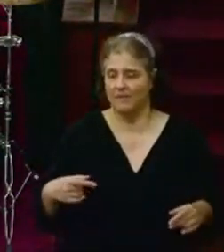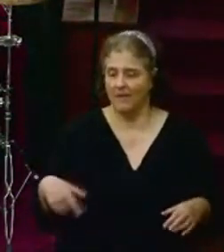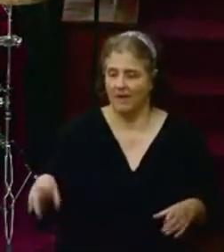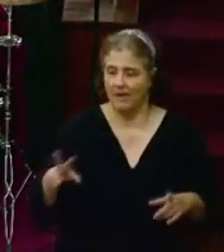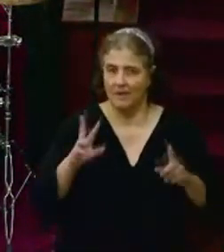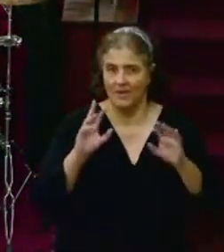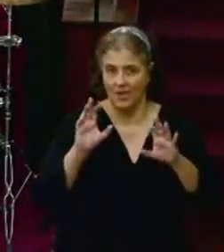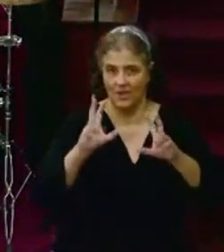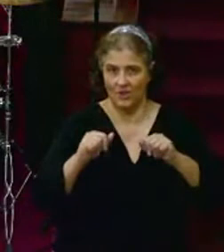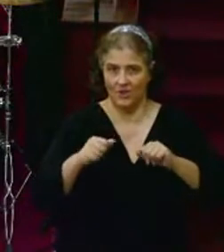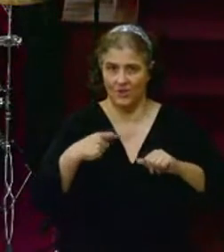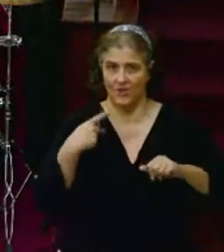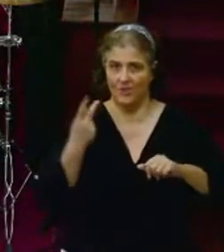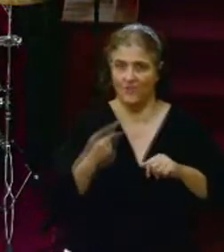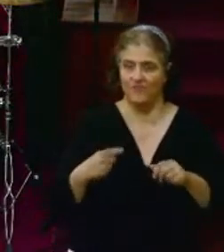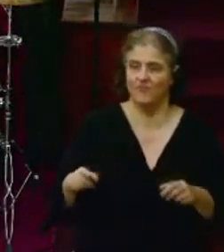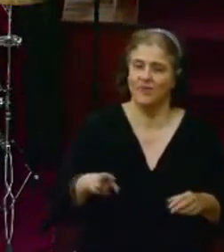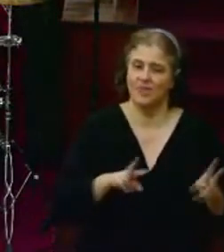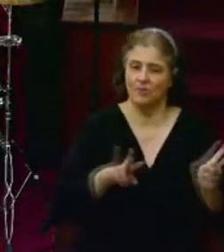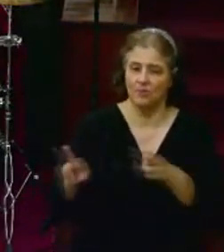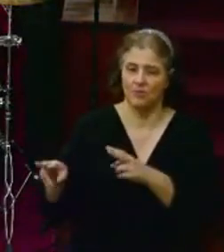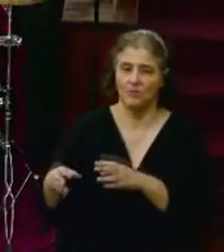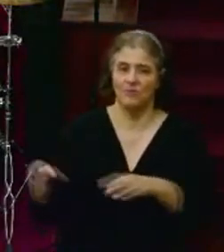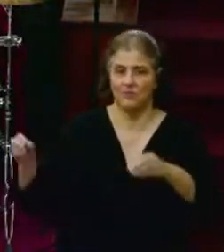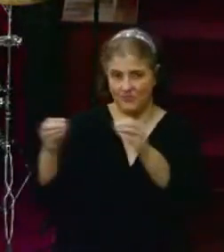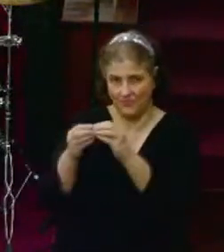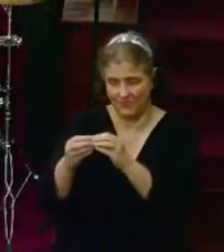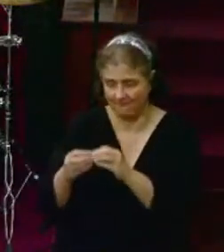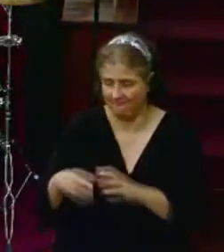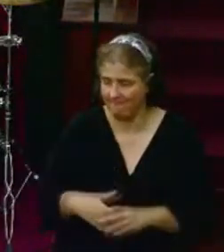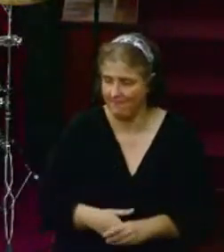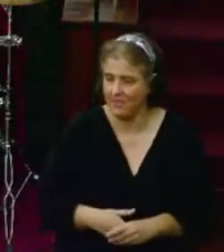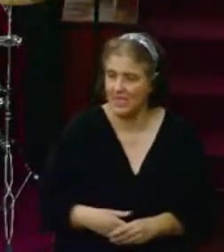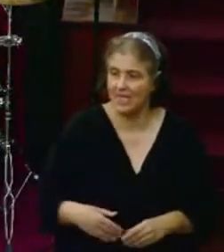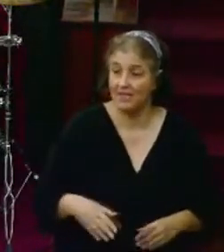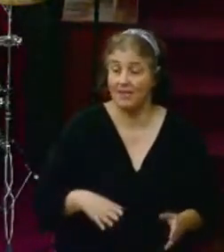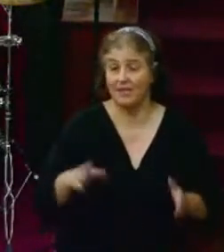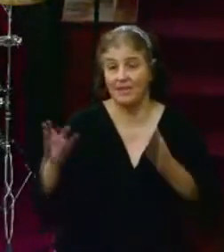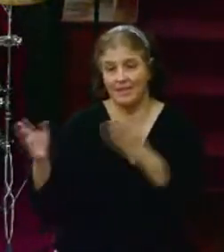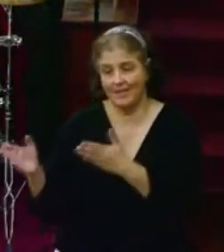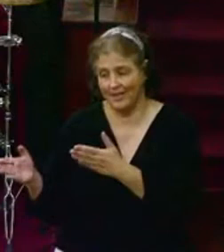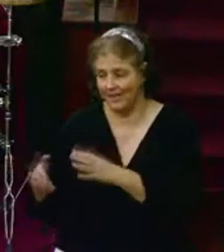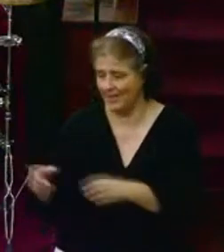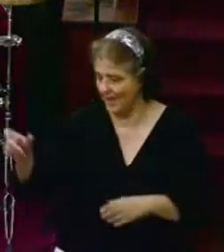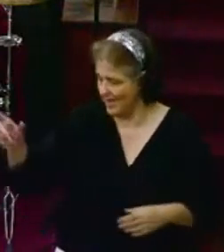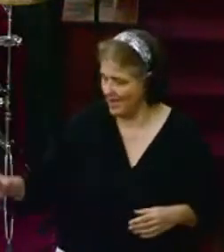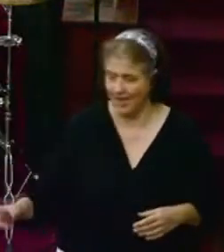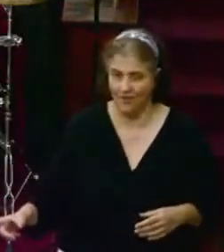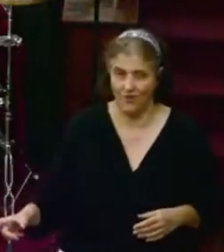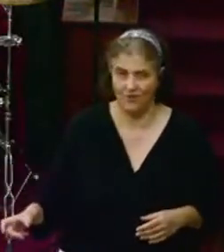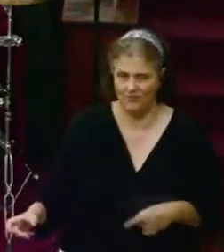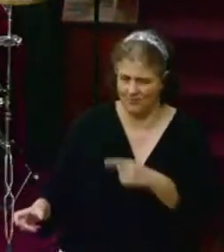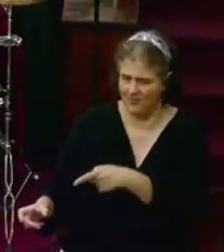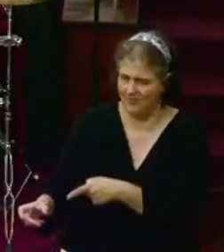ele acha que ele merece ser reconhecido. E se não falar do trabalho que ele fez, se não falar das tarefas que ele